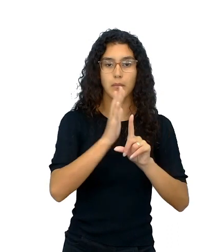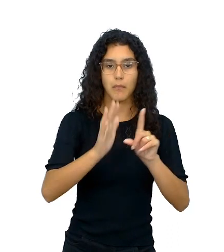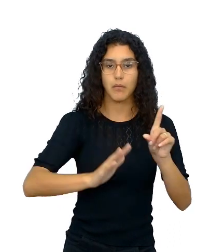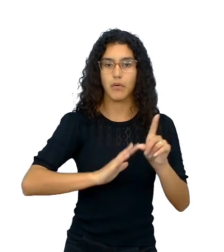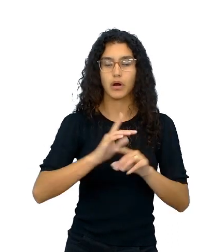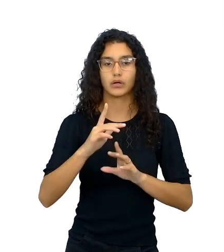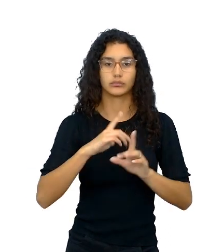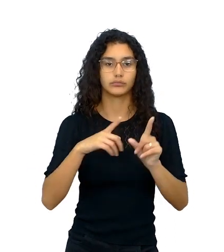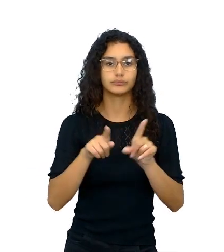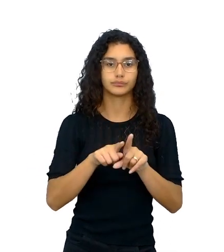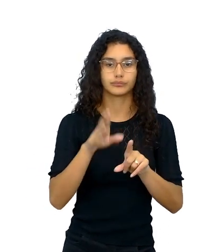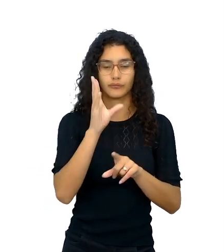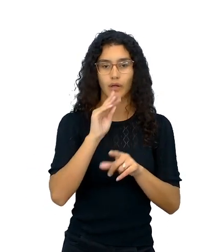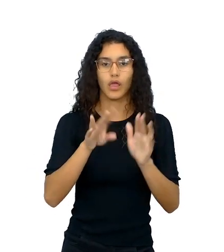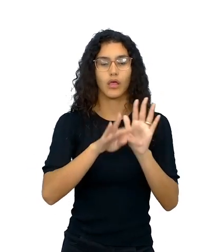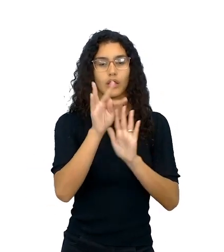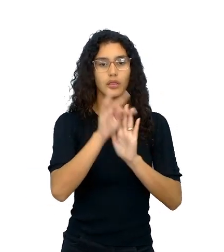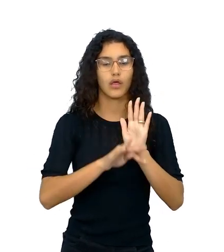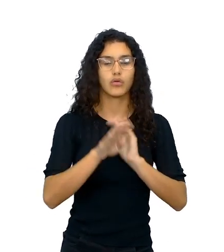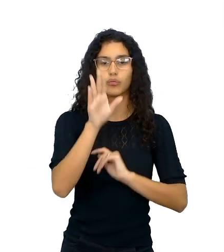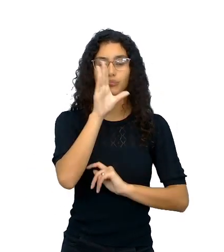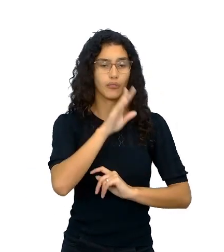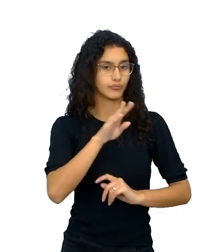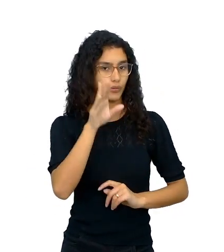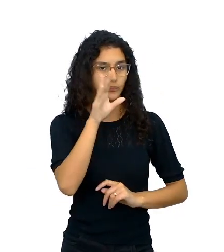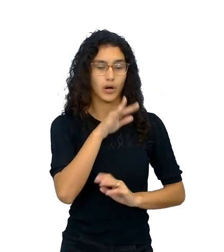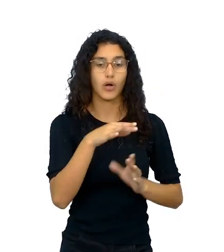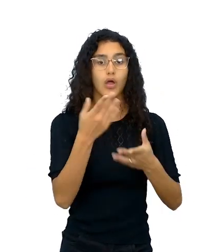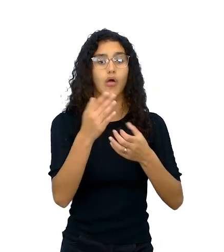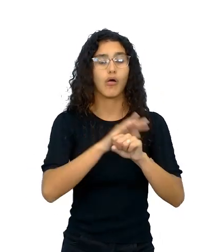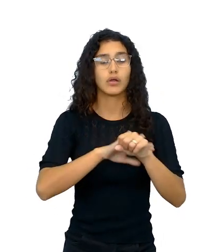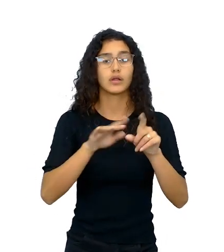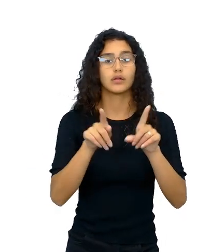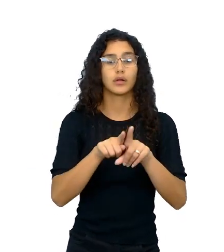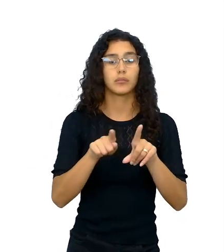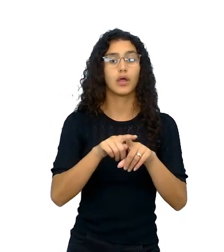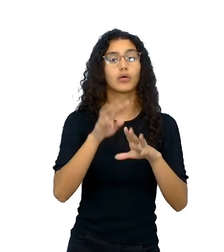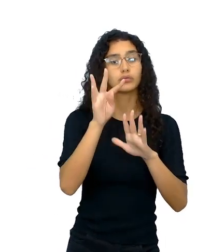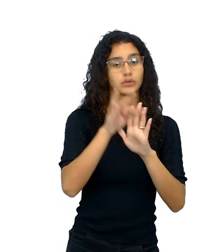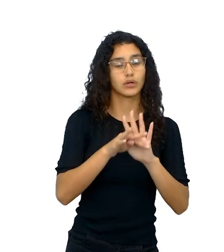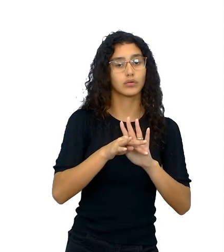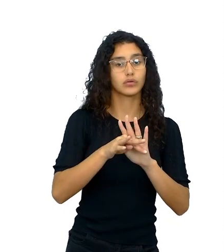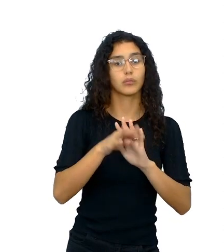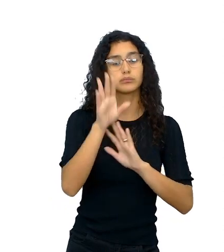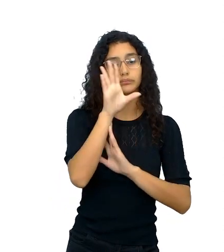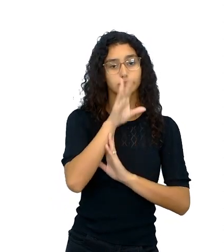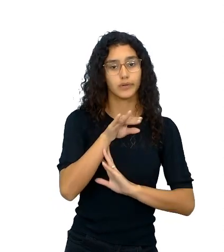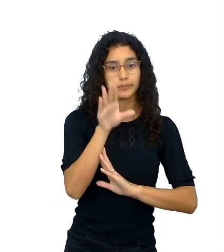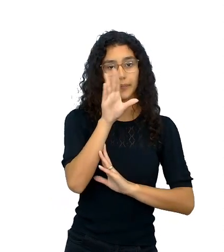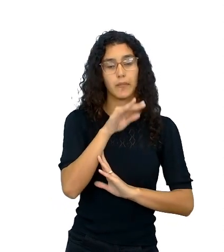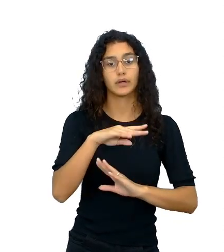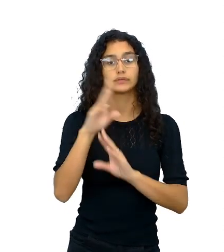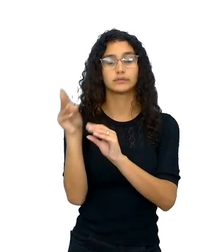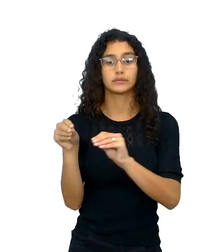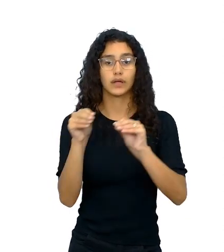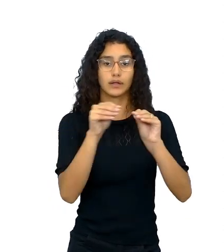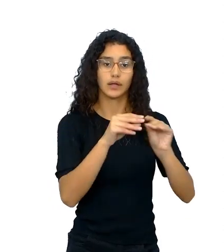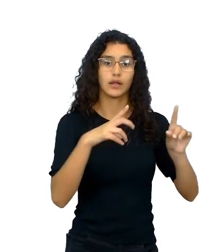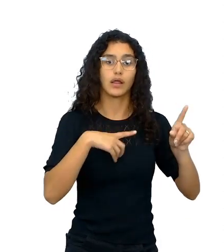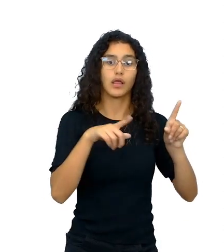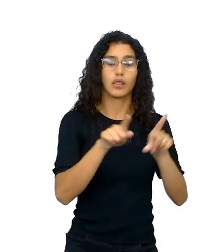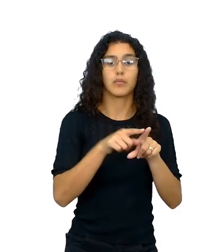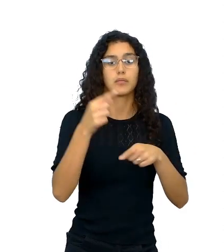falando aqui de texto não verbal, conversando com o texto verbal, tá? Trazendo aí